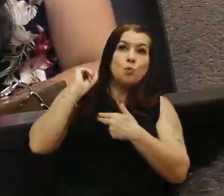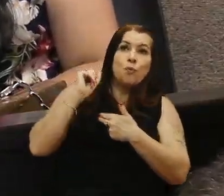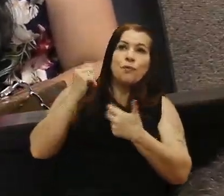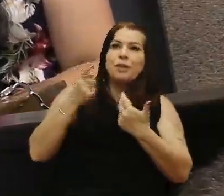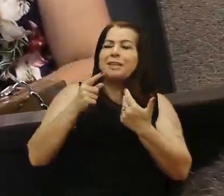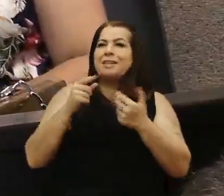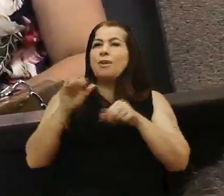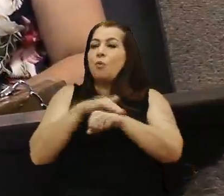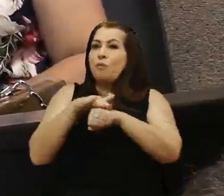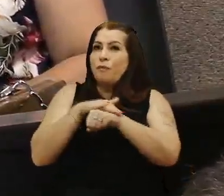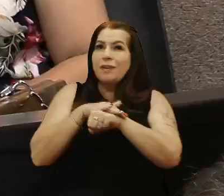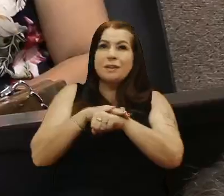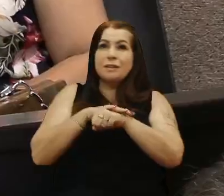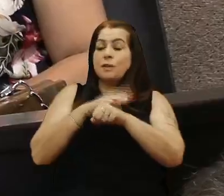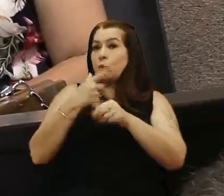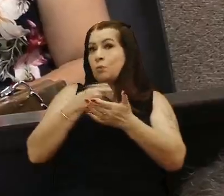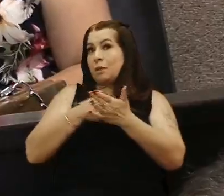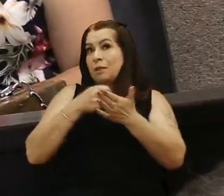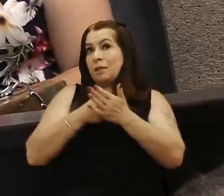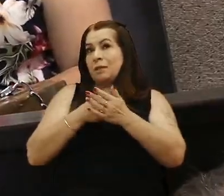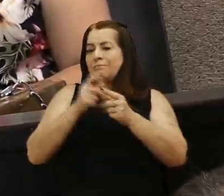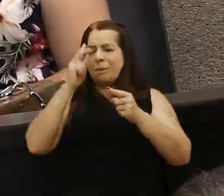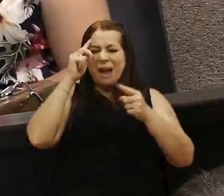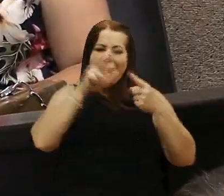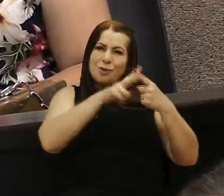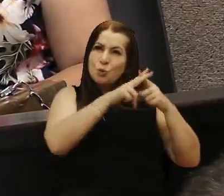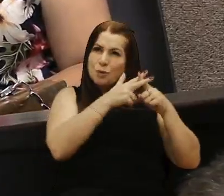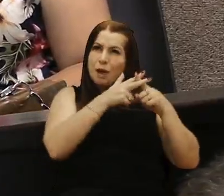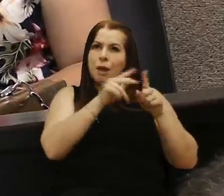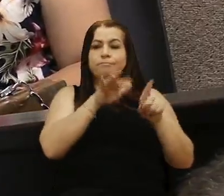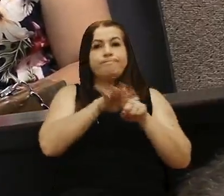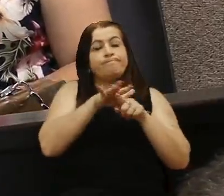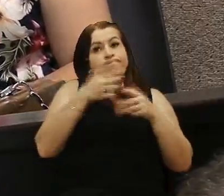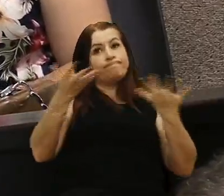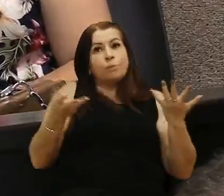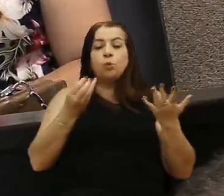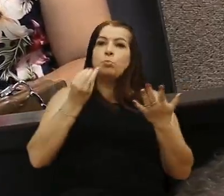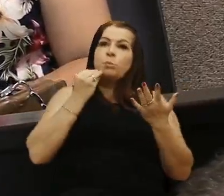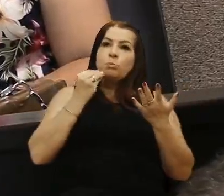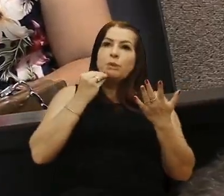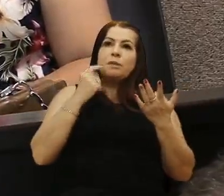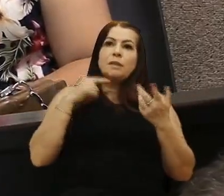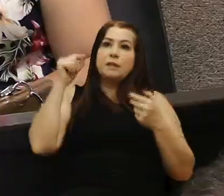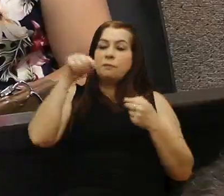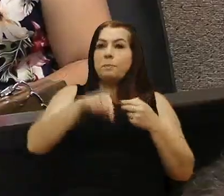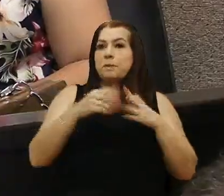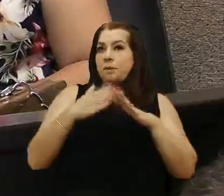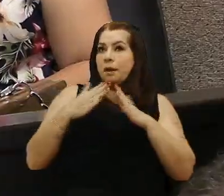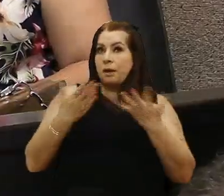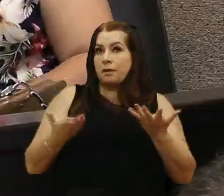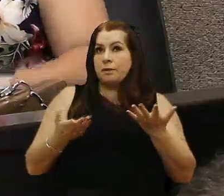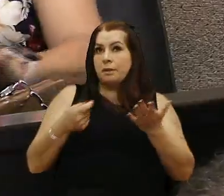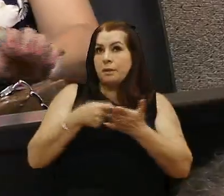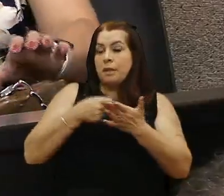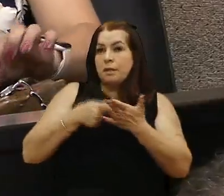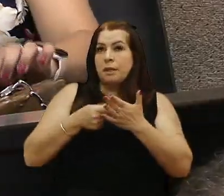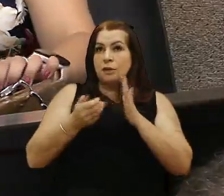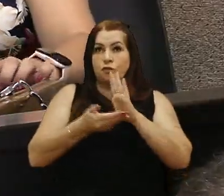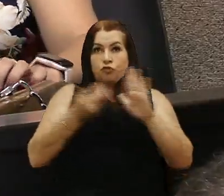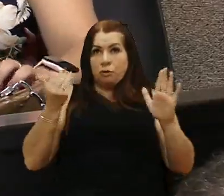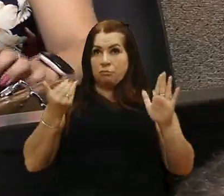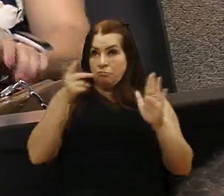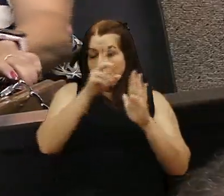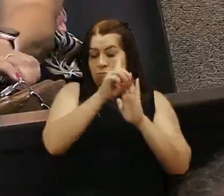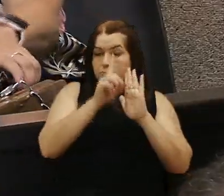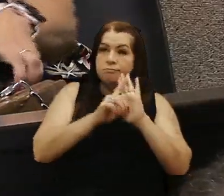não conversa, não tenta ajustar essas demandas, obviamente a gente tem que vir para essa casa e tentar assustar